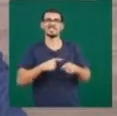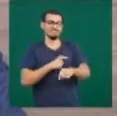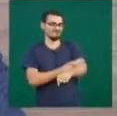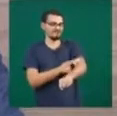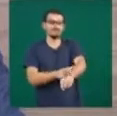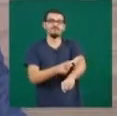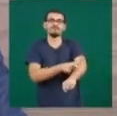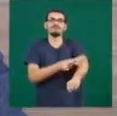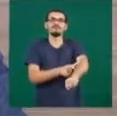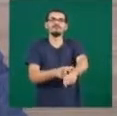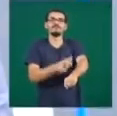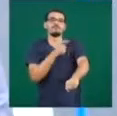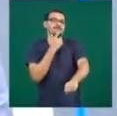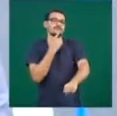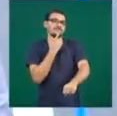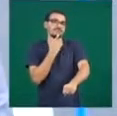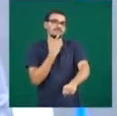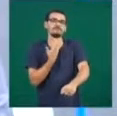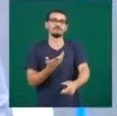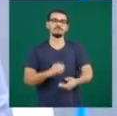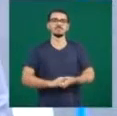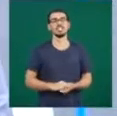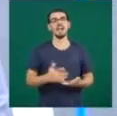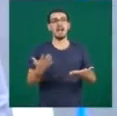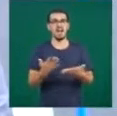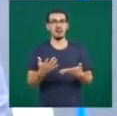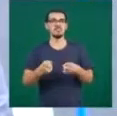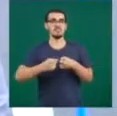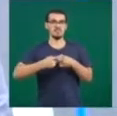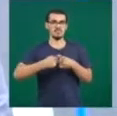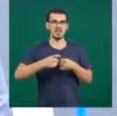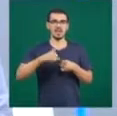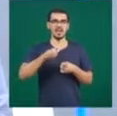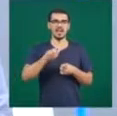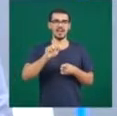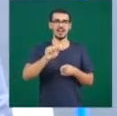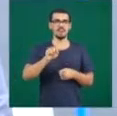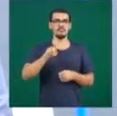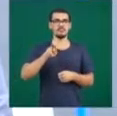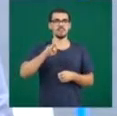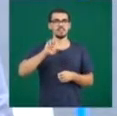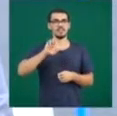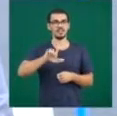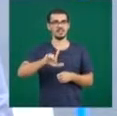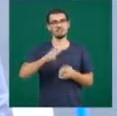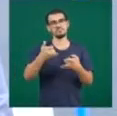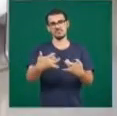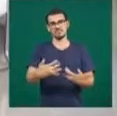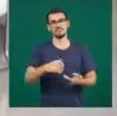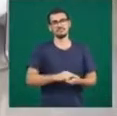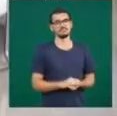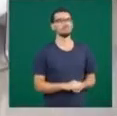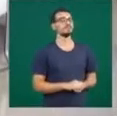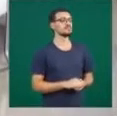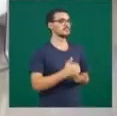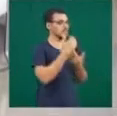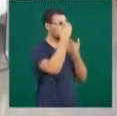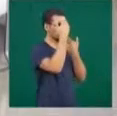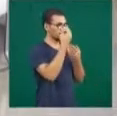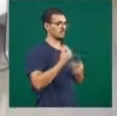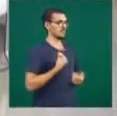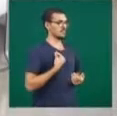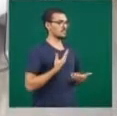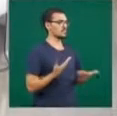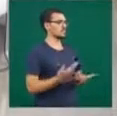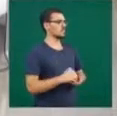pele. Nós vamos falar mais com o Dr. Gabriel de Camargos, médico dermatologista. Gabriel, muito obrigado pela presença aqui hoje. Quando a gente fala